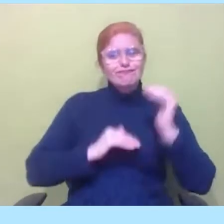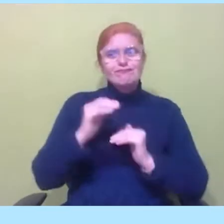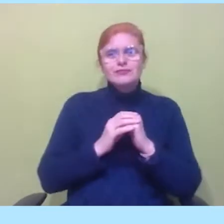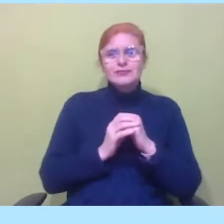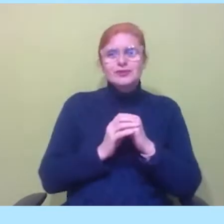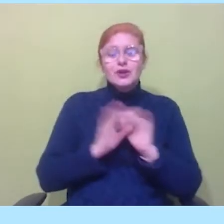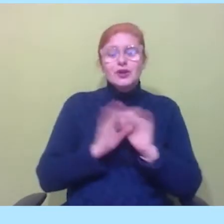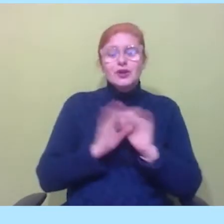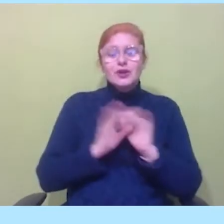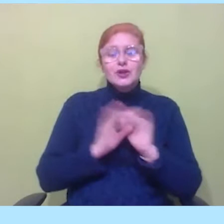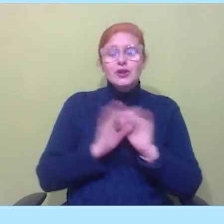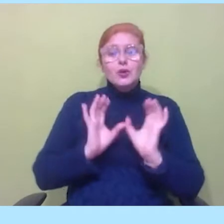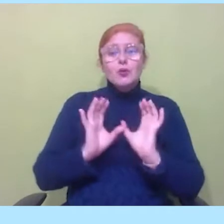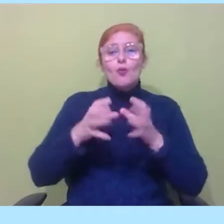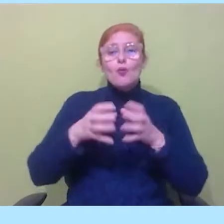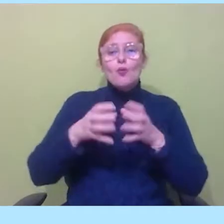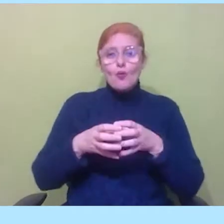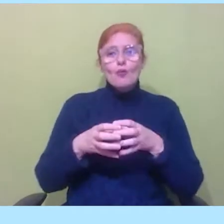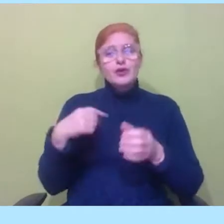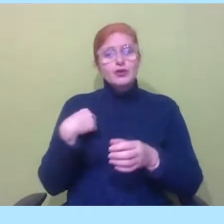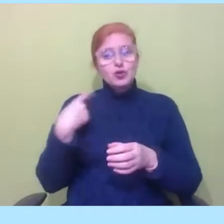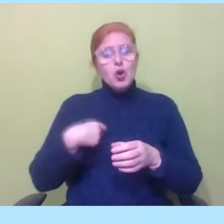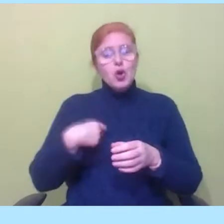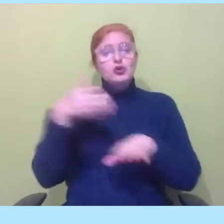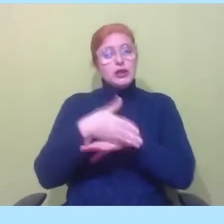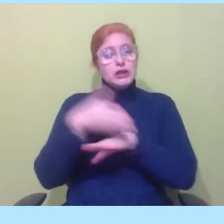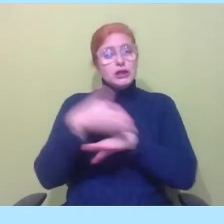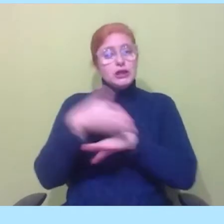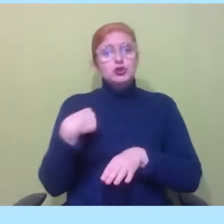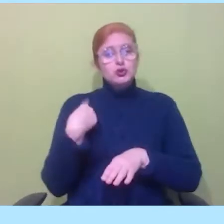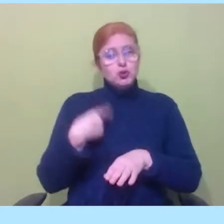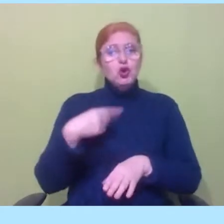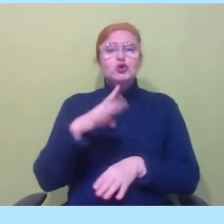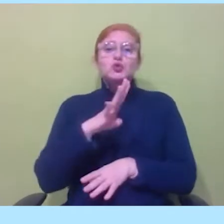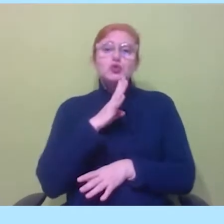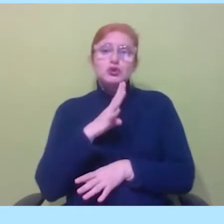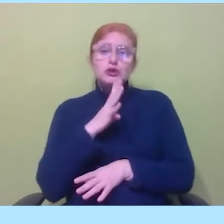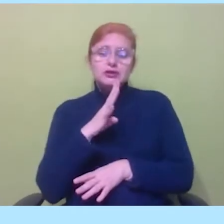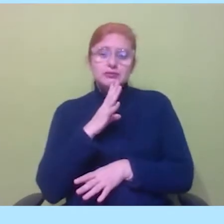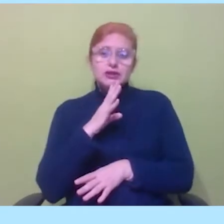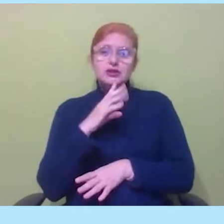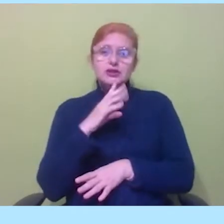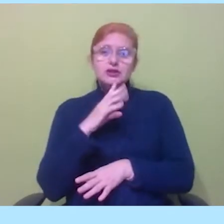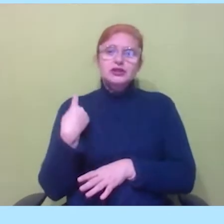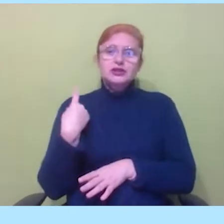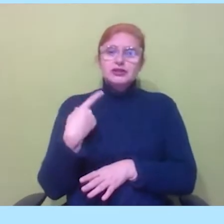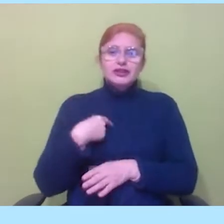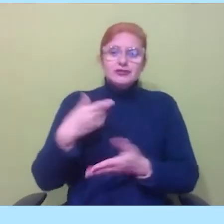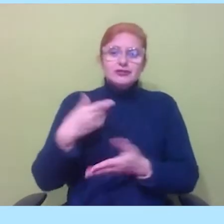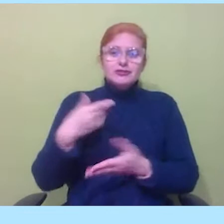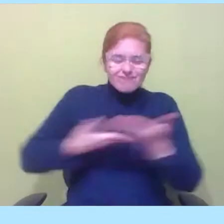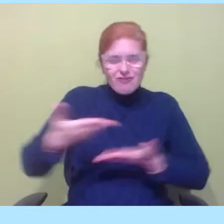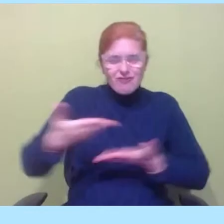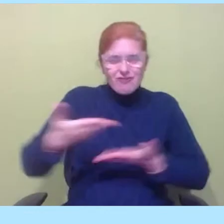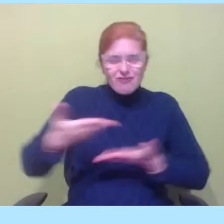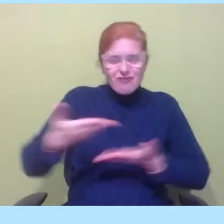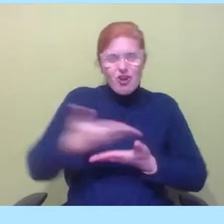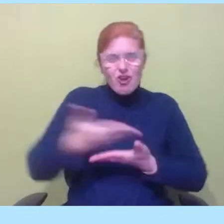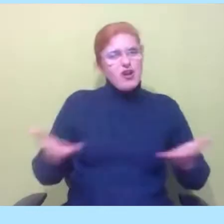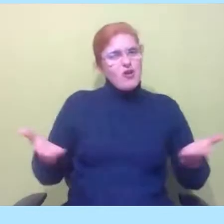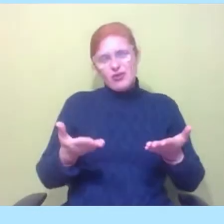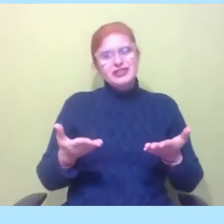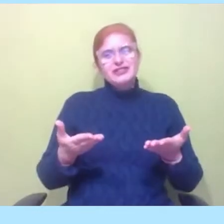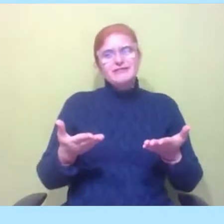coletivizações do nosso acesso, dos nossos conhecimentos, das nossas trocas, hoje tem sido o que me dá um